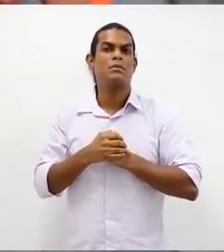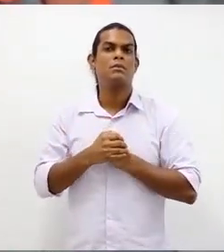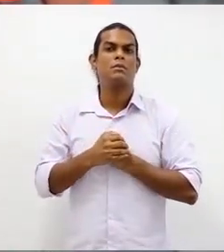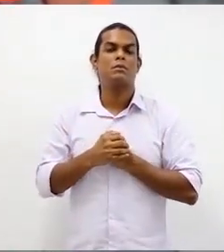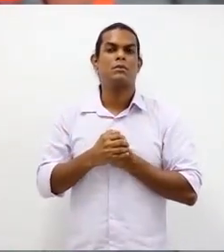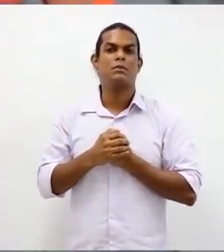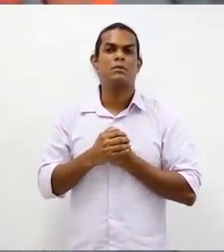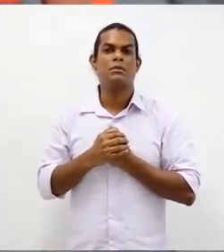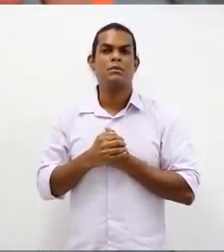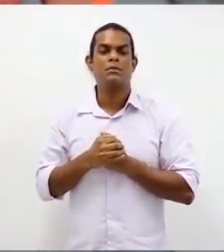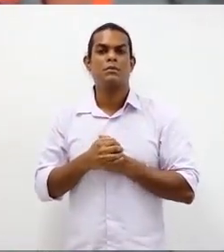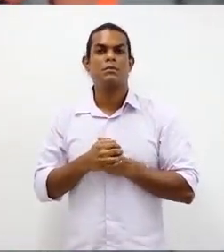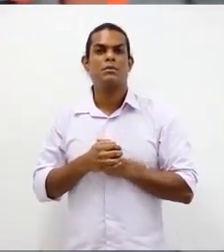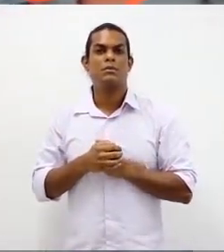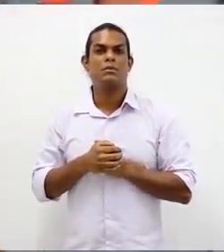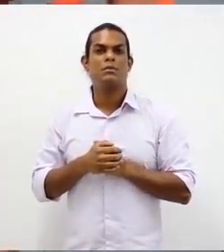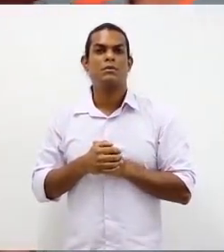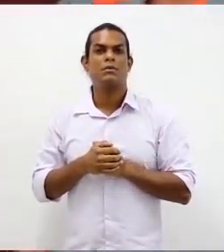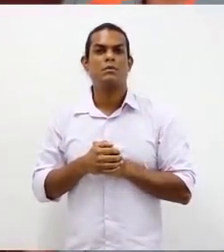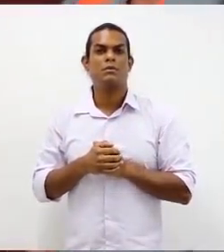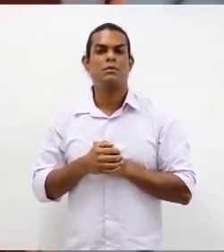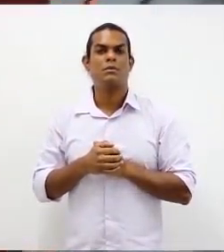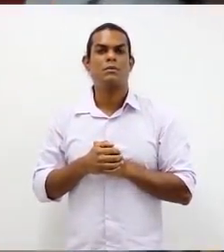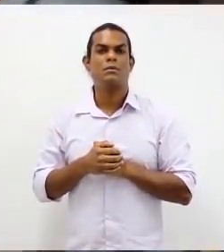adicional de insalubridade, tá? Por ruído.